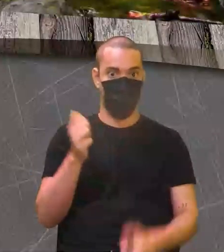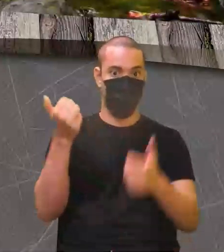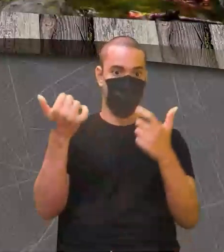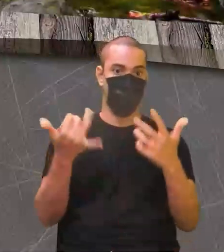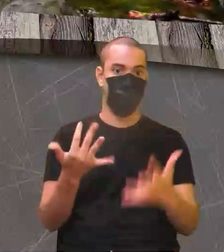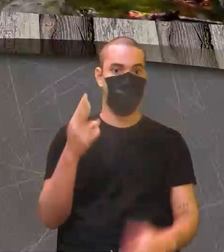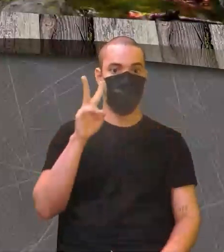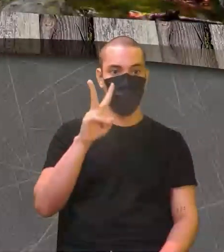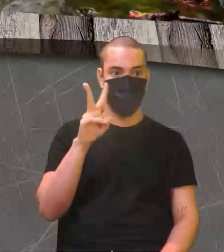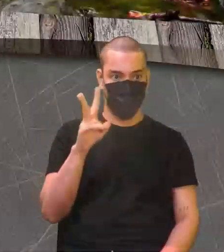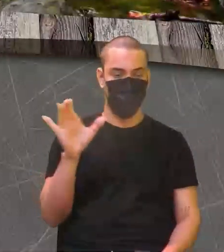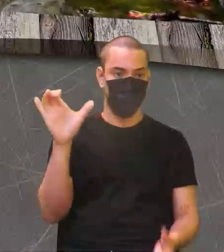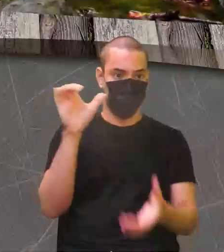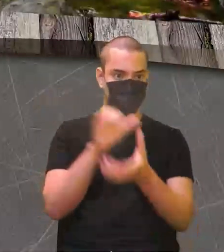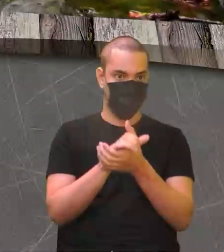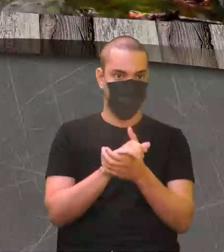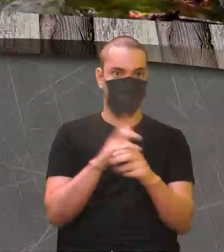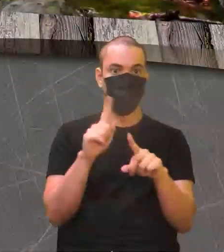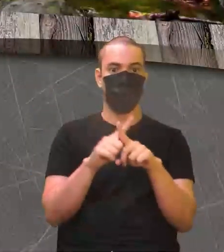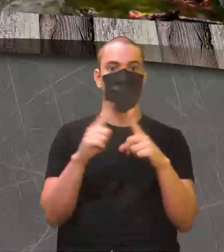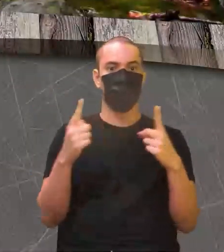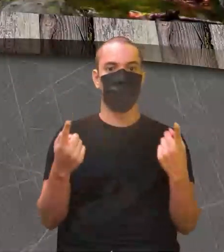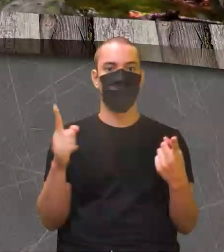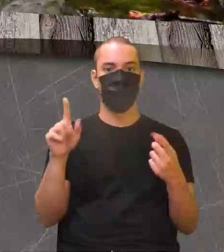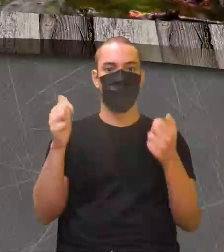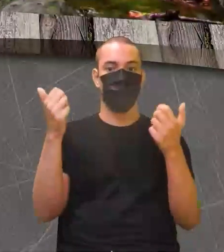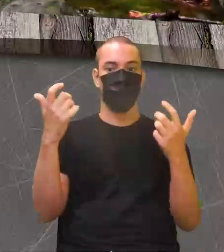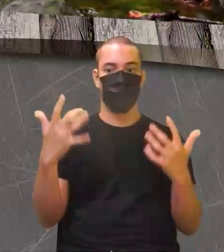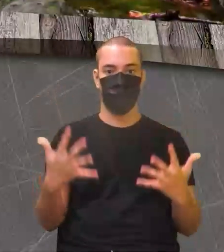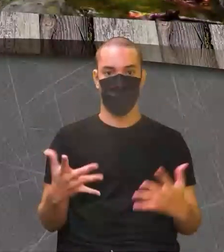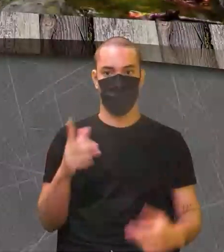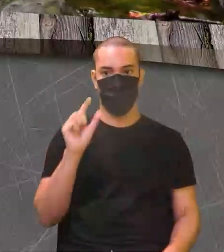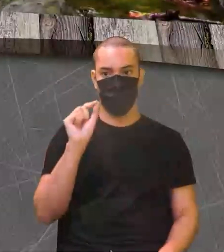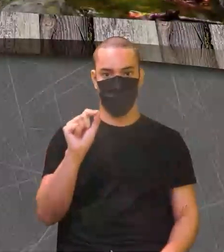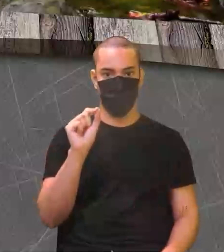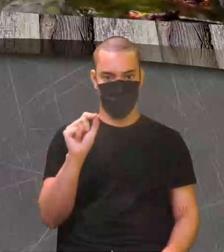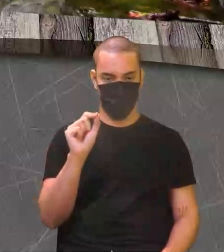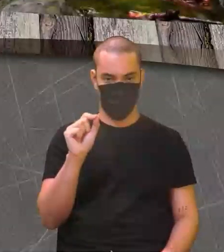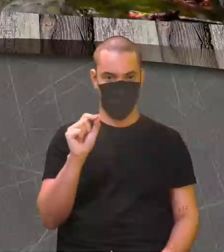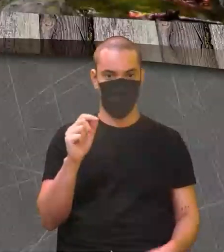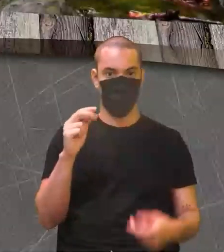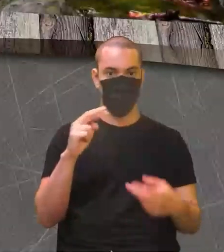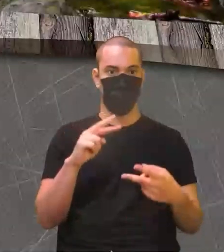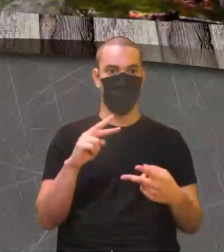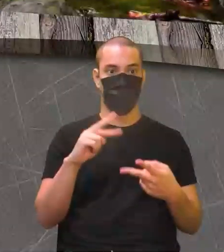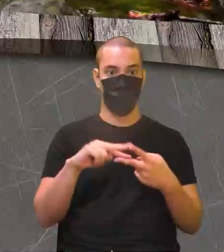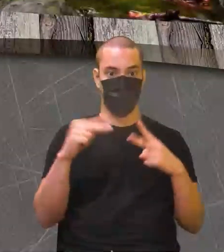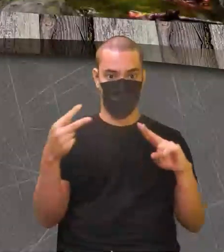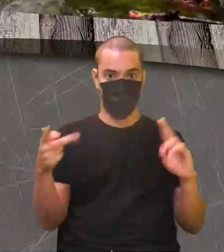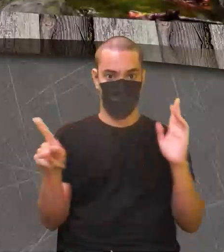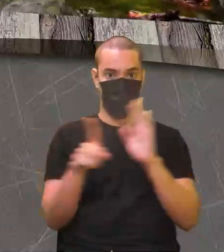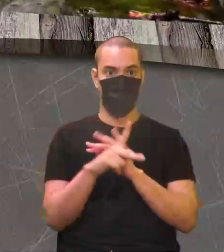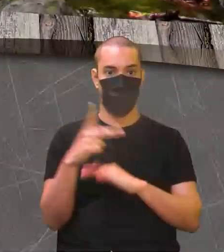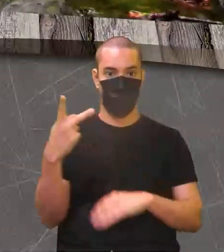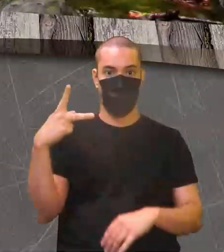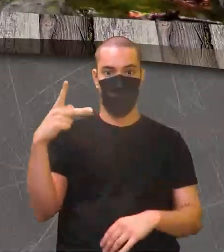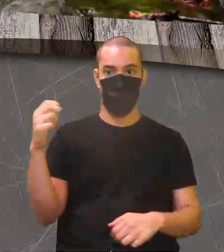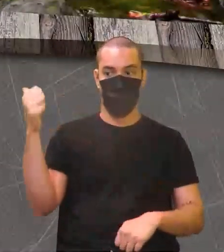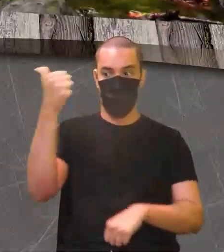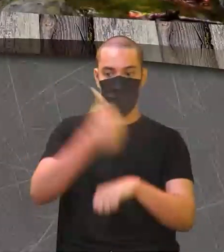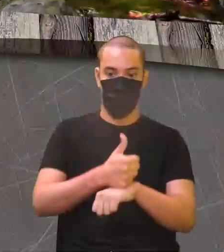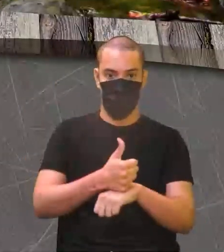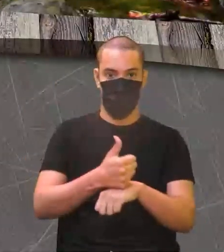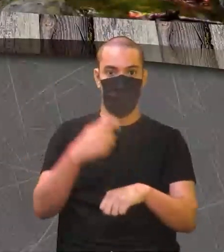dois indivíduos que se casaram, só que ele diz que o gene P é dominante...